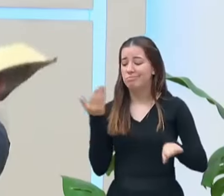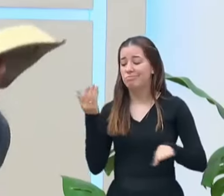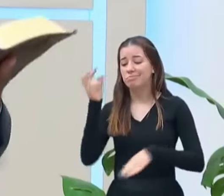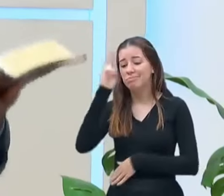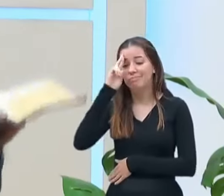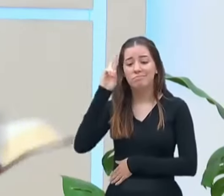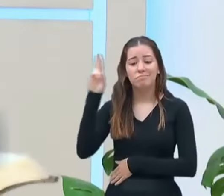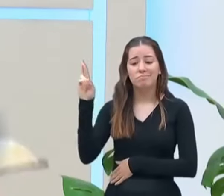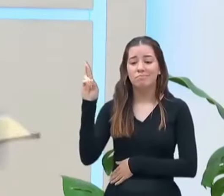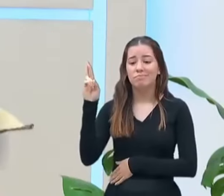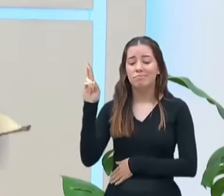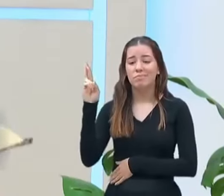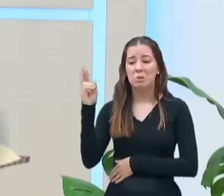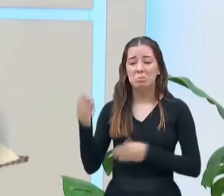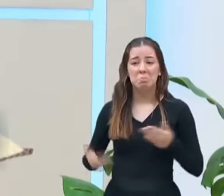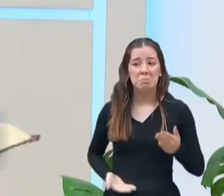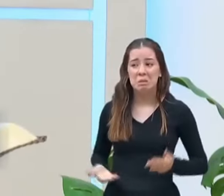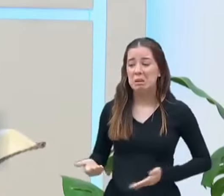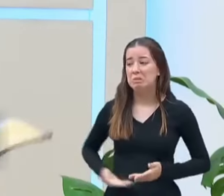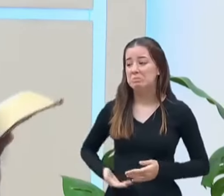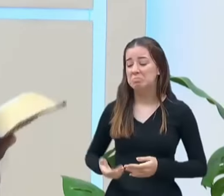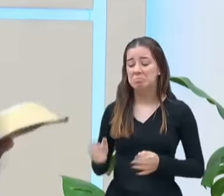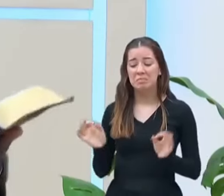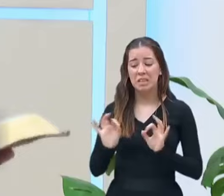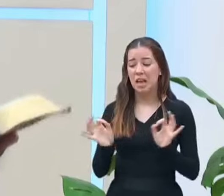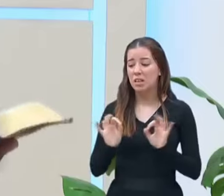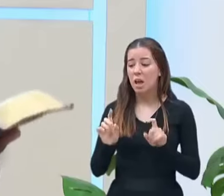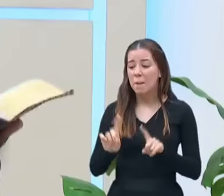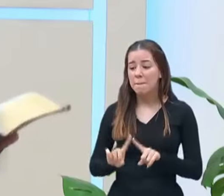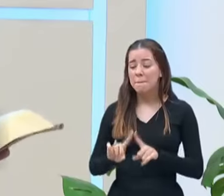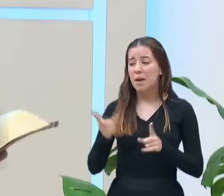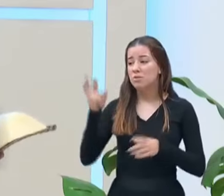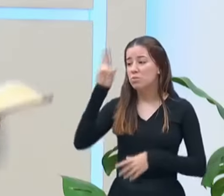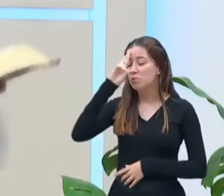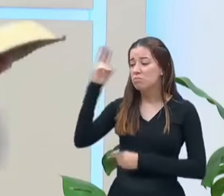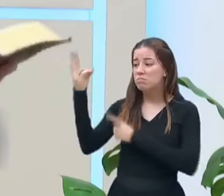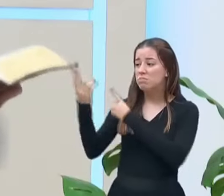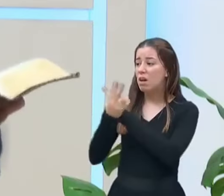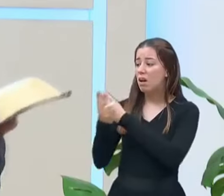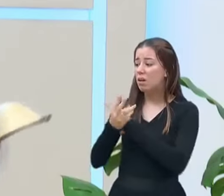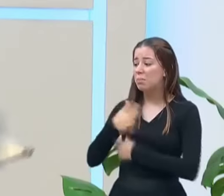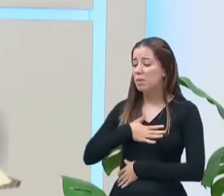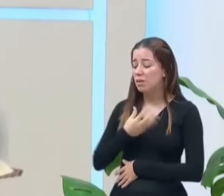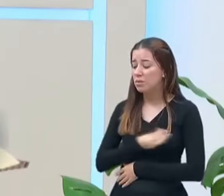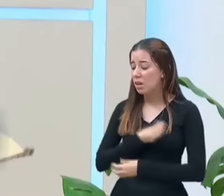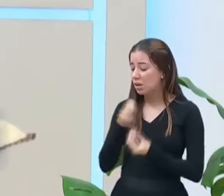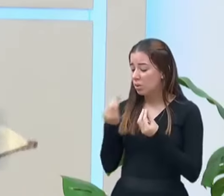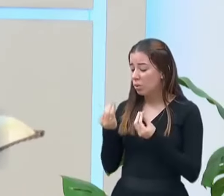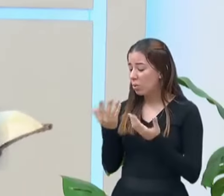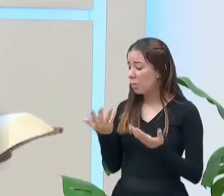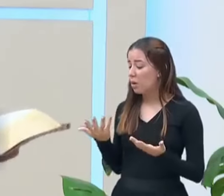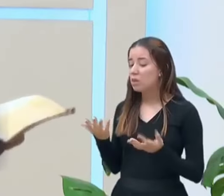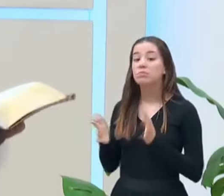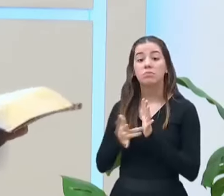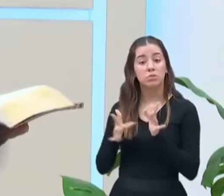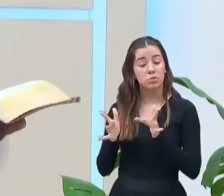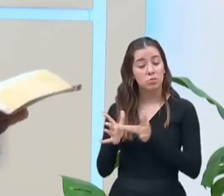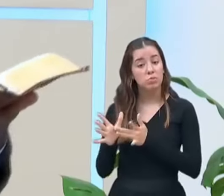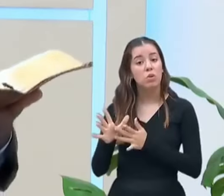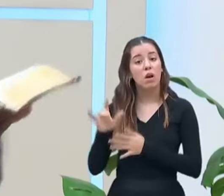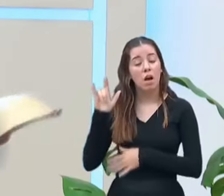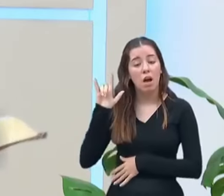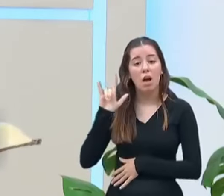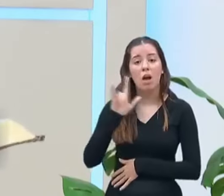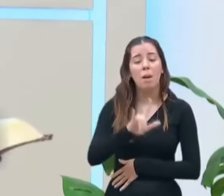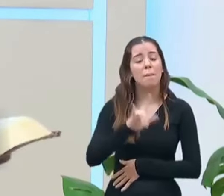sem servir a Jesus, distante da igreja, ele me dá tanto livramento, é o seu amor, rapaz, é a sua